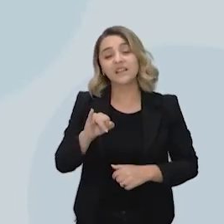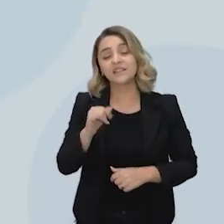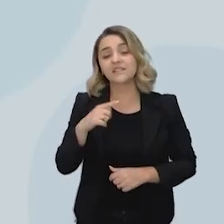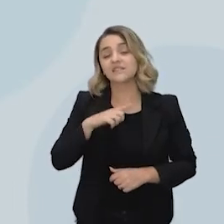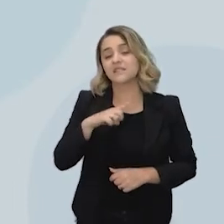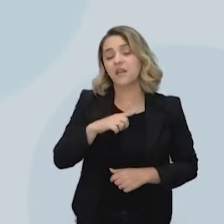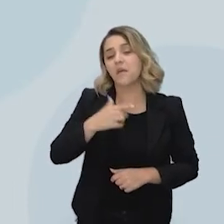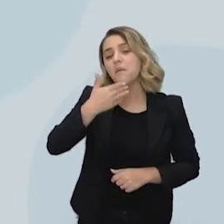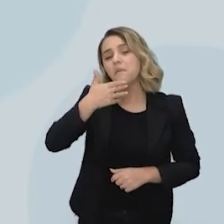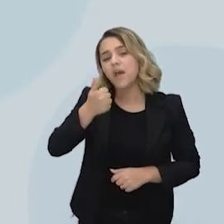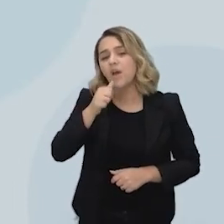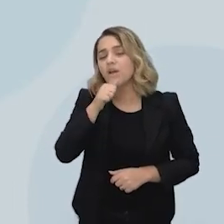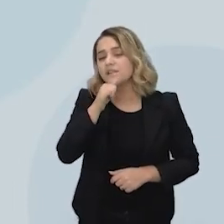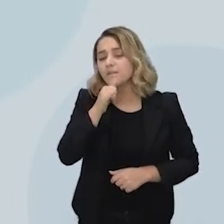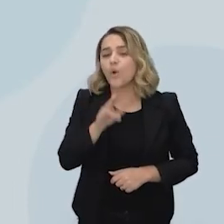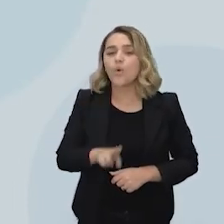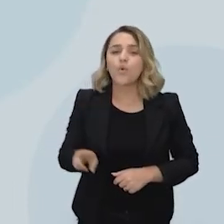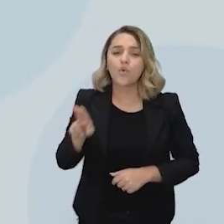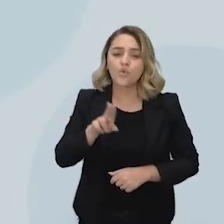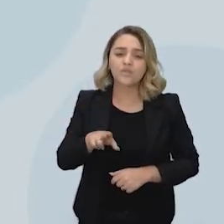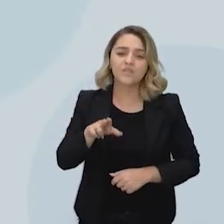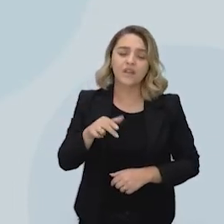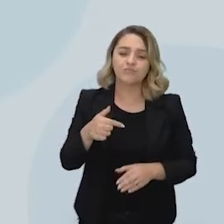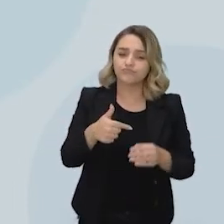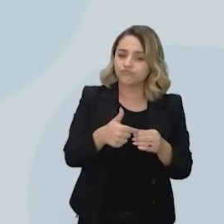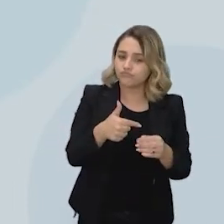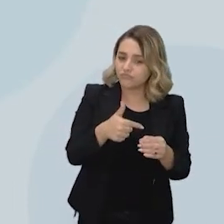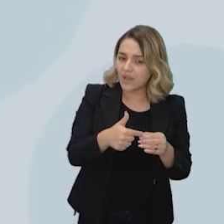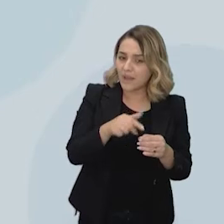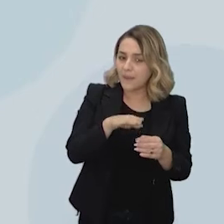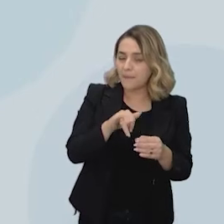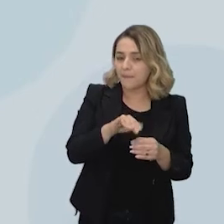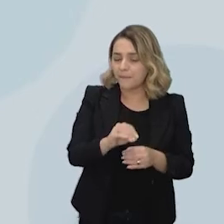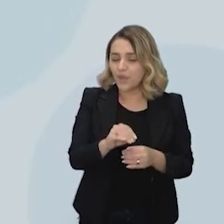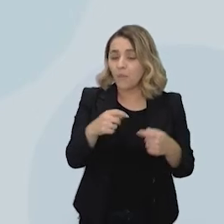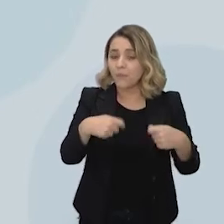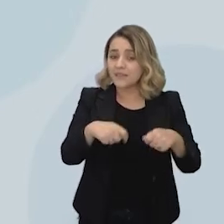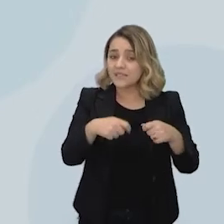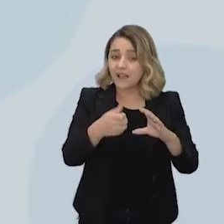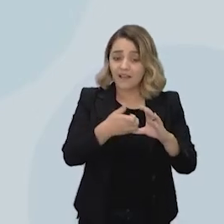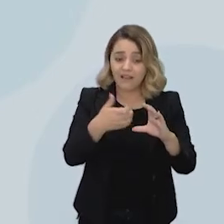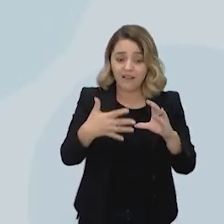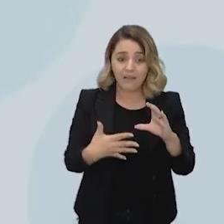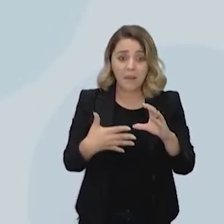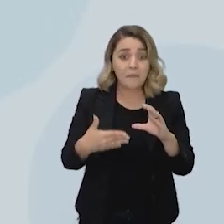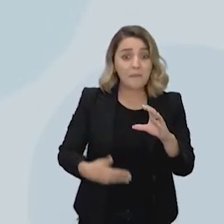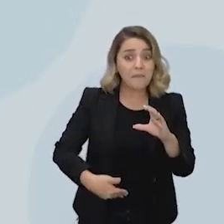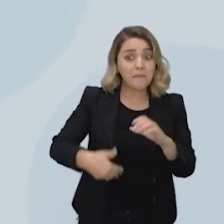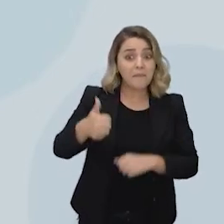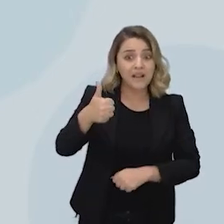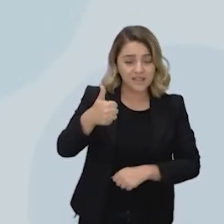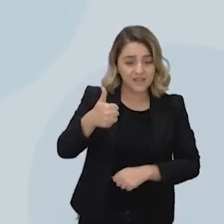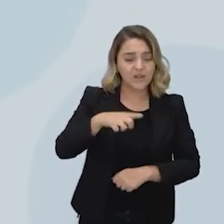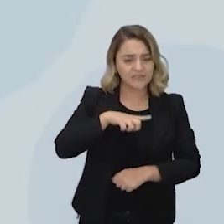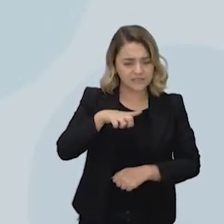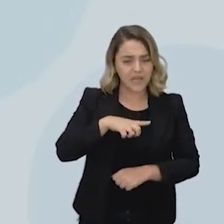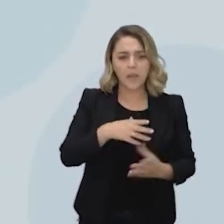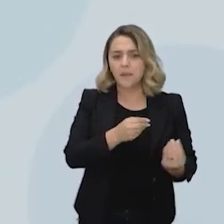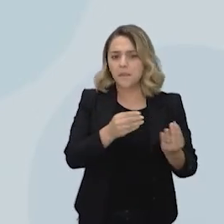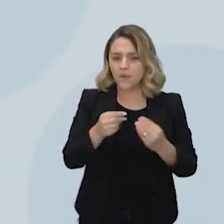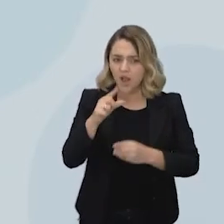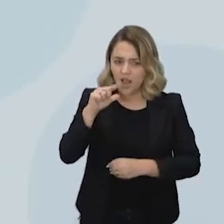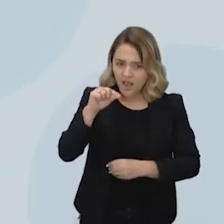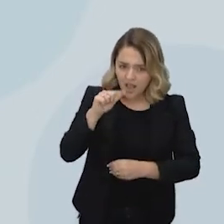pode ser utilizado até como um biocombustível, né? Mas ele precisa melhorar as características dele, porque ele tem muita água, muito oxigênio.